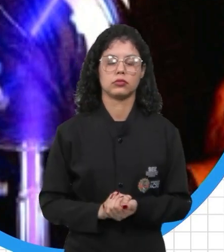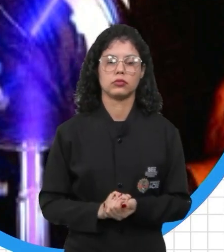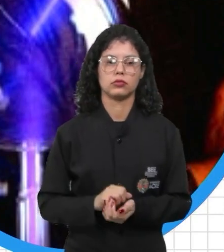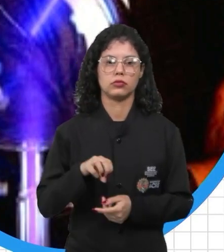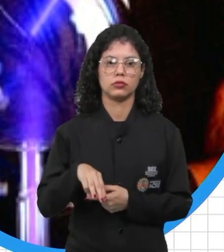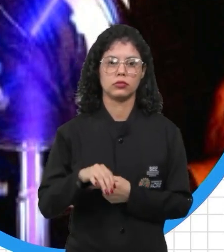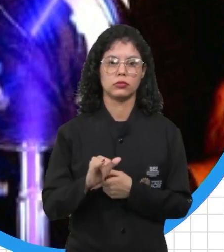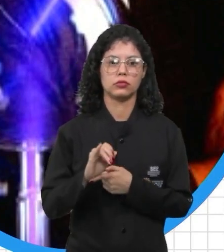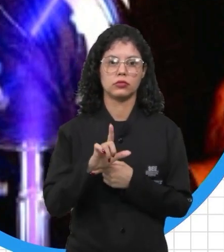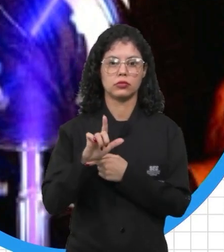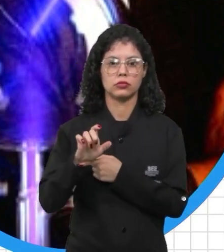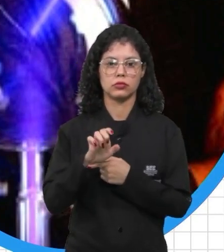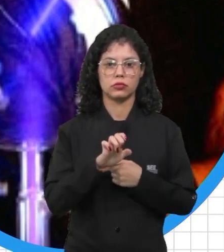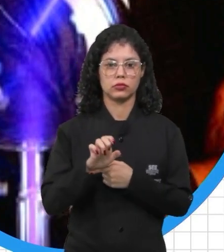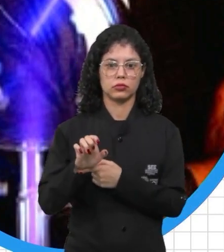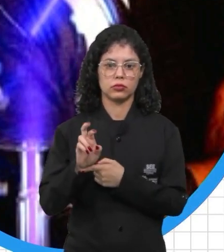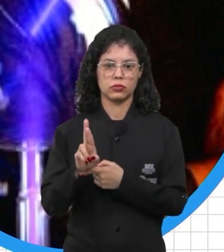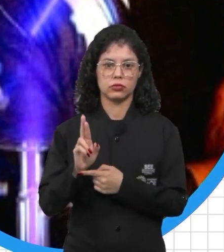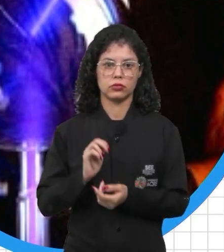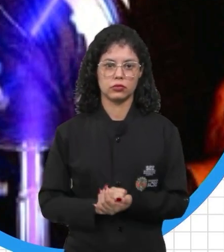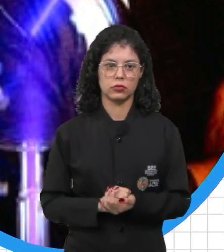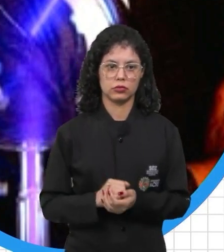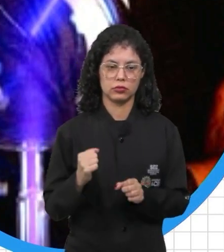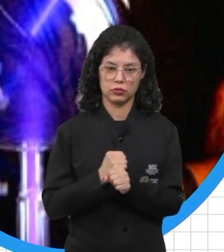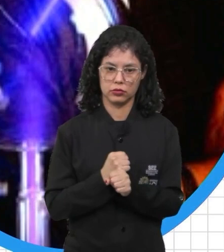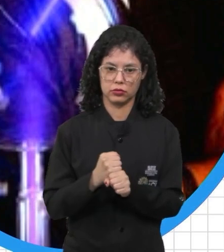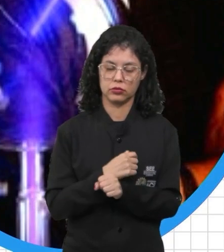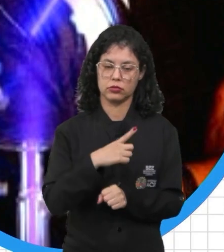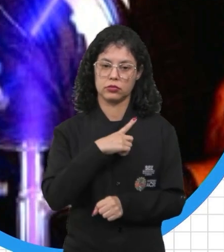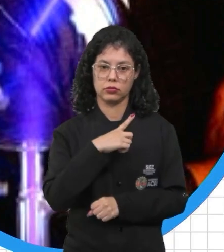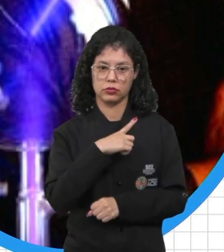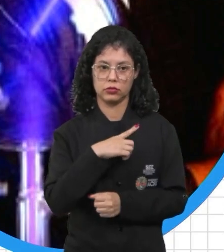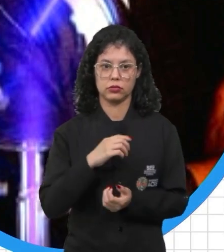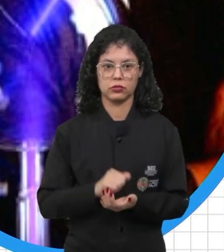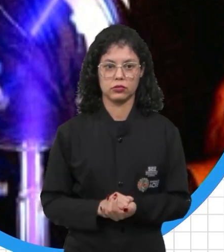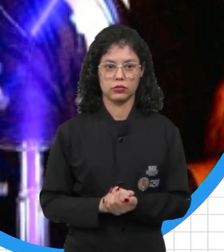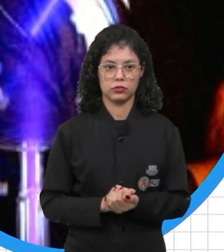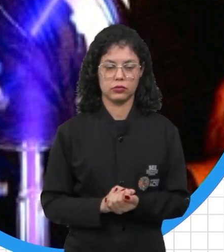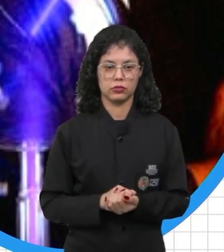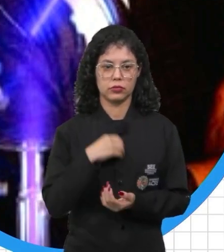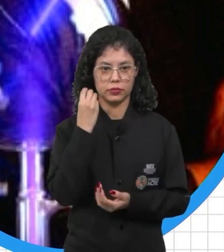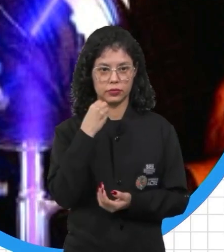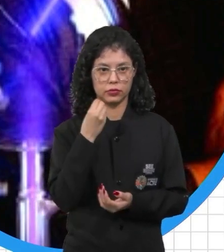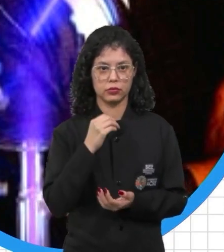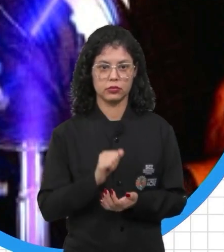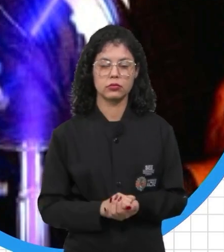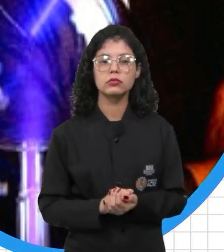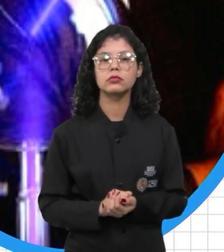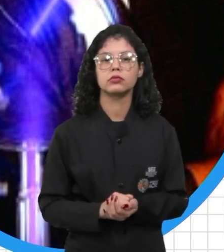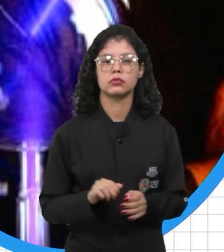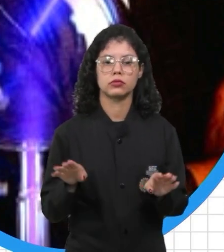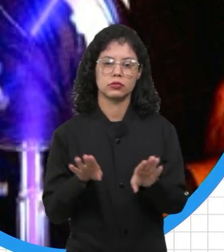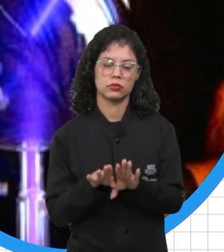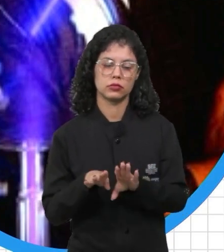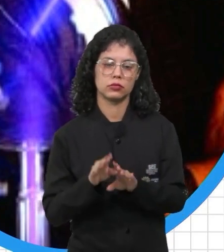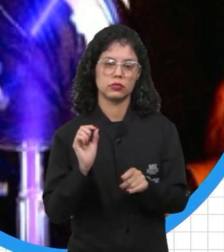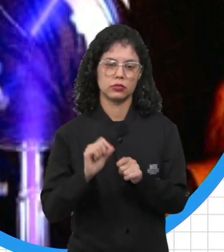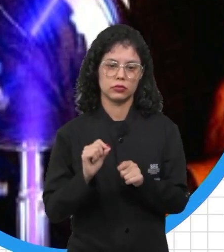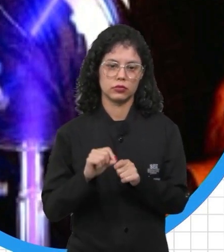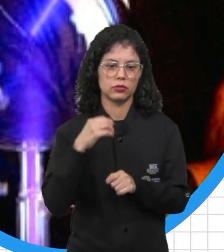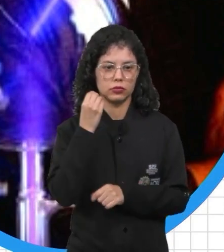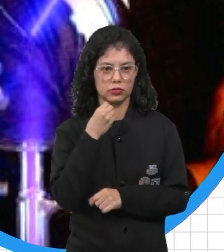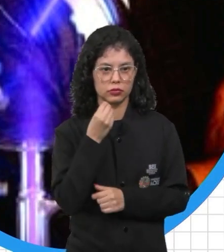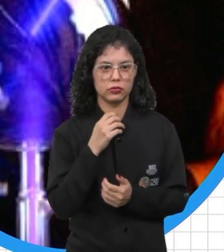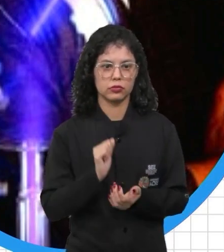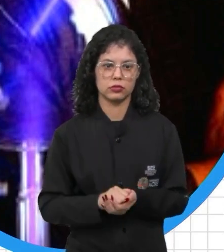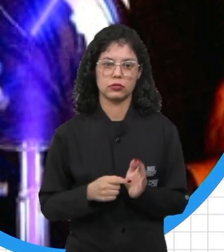né, depois de alguns anos, teve o experimento de Milley e Urey, que eles realizaram ali experimentos